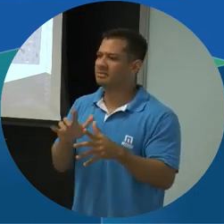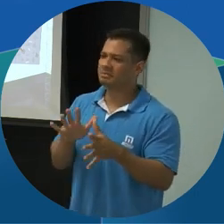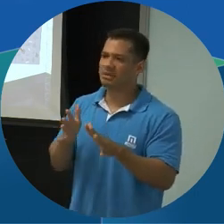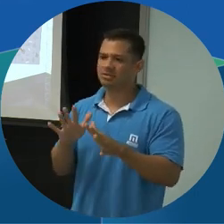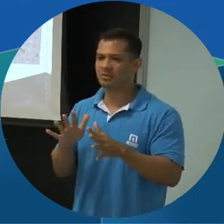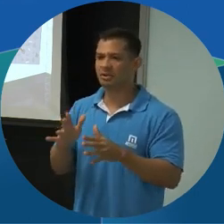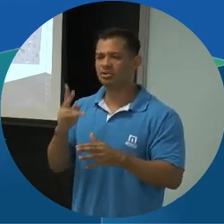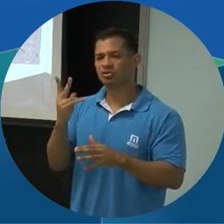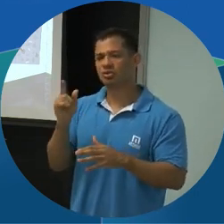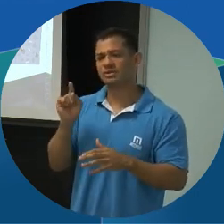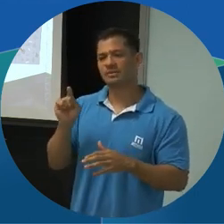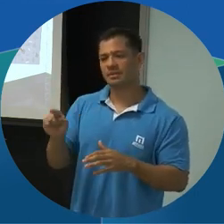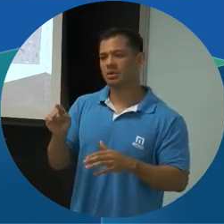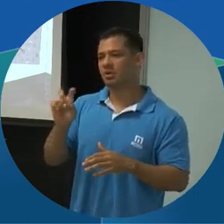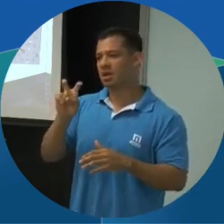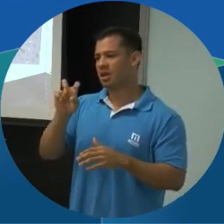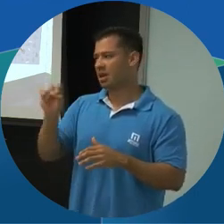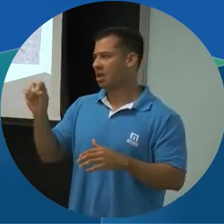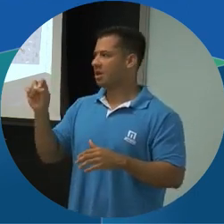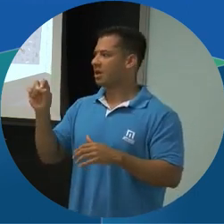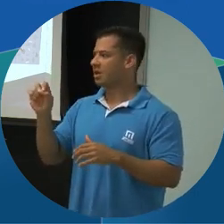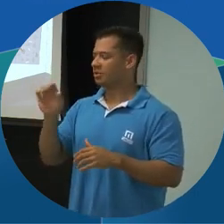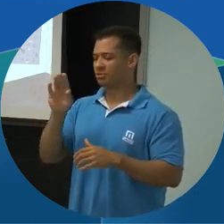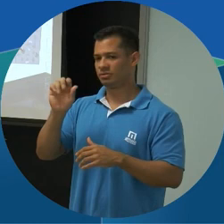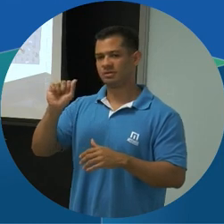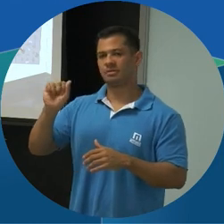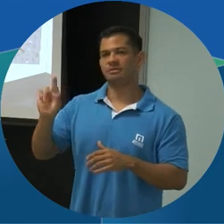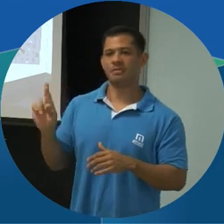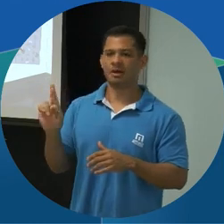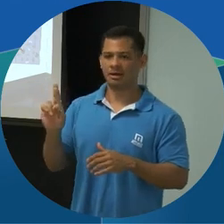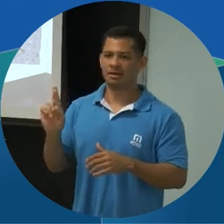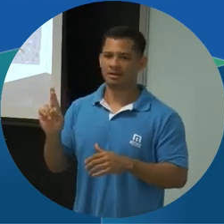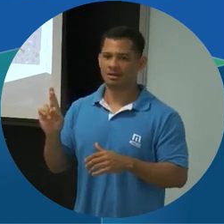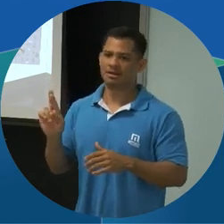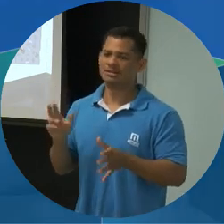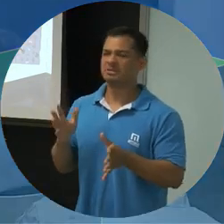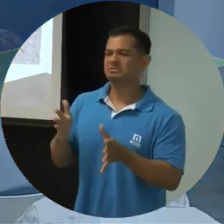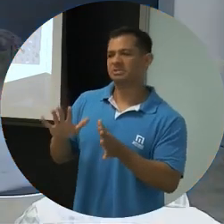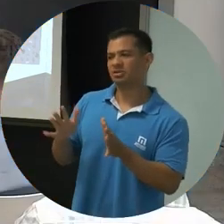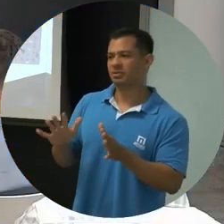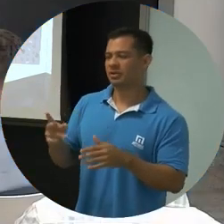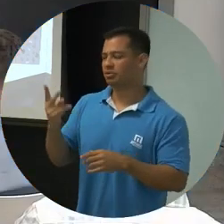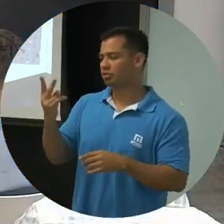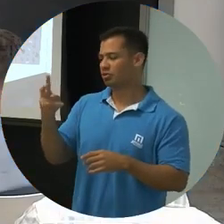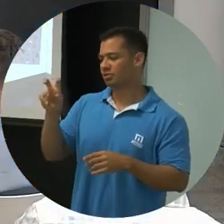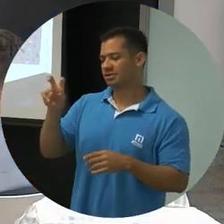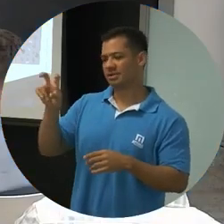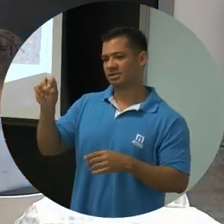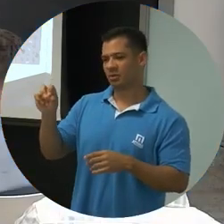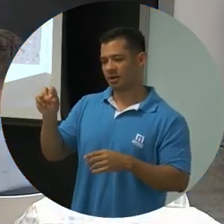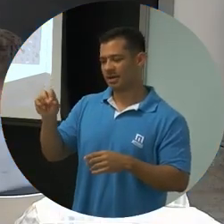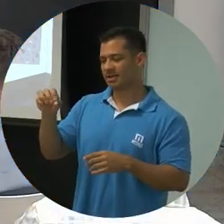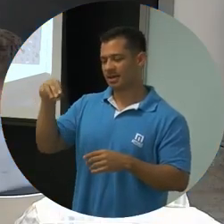aproximadamente 2.500 bar de pressão. Isso vai equivaler aproximadamente a 250 megapascal de pressão